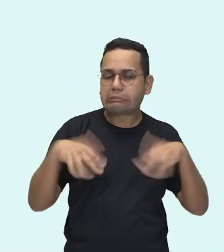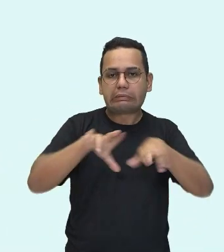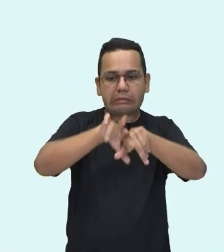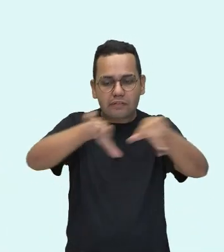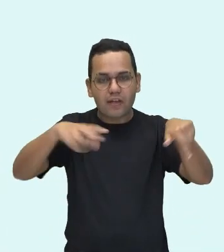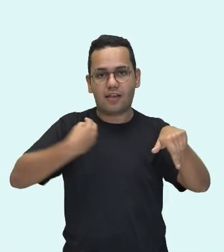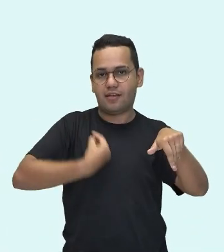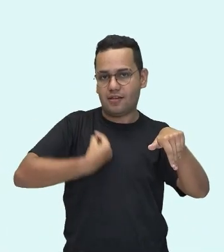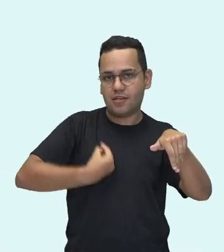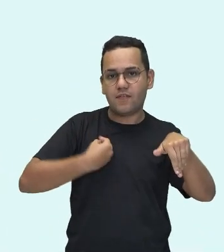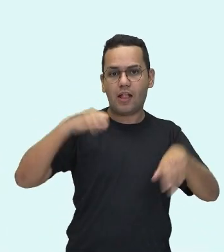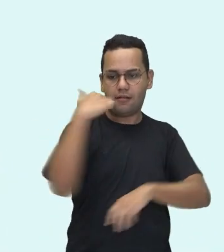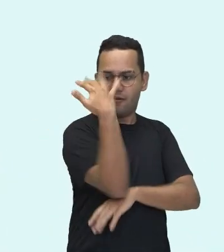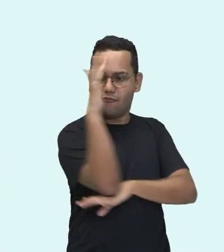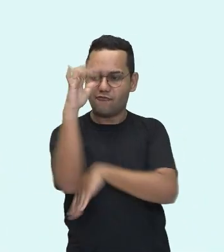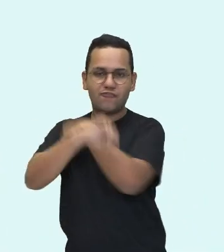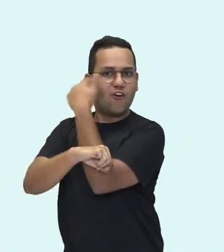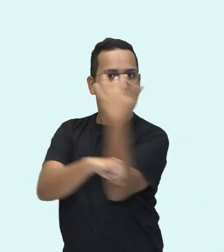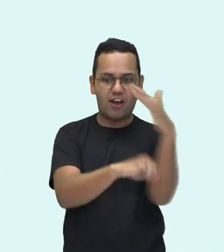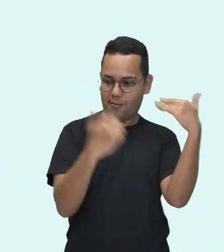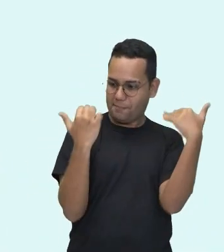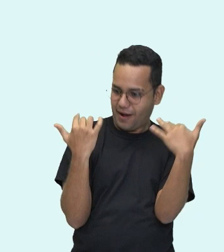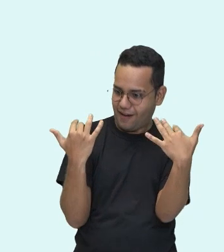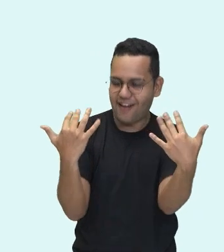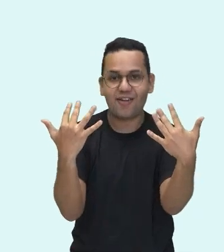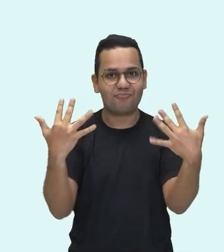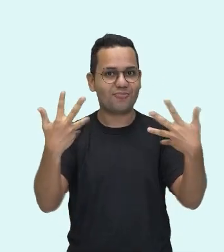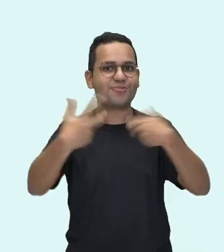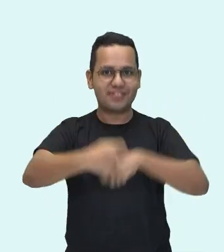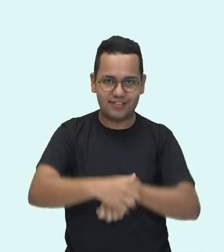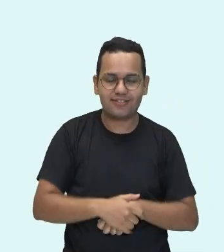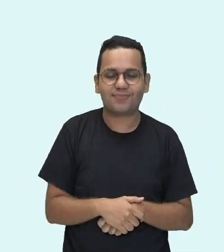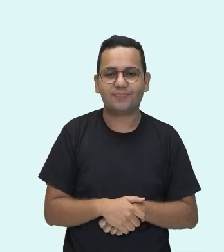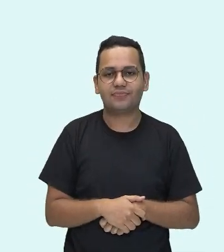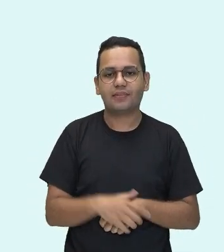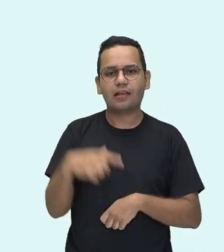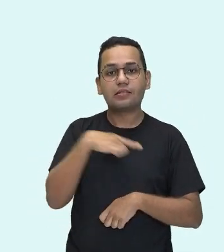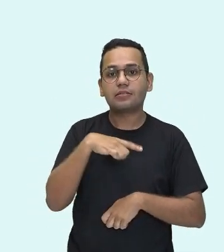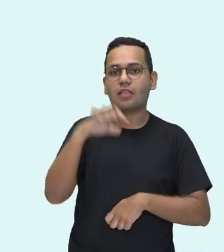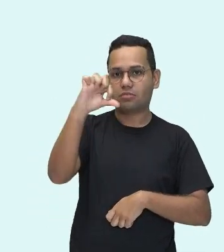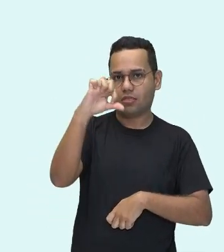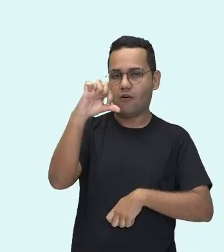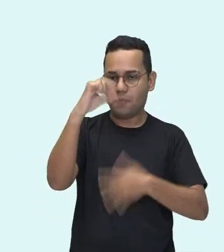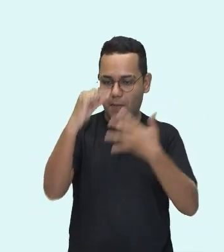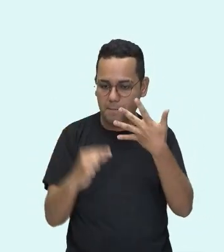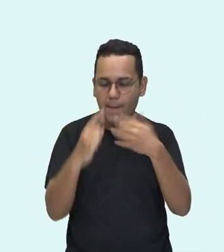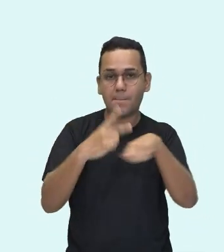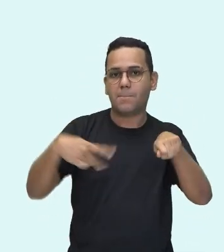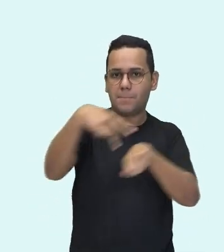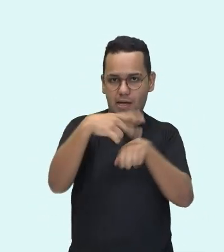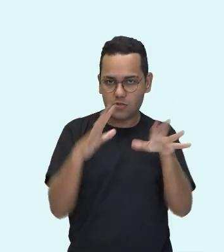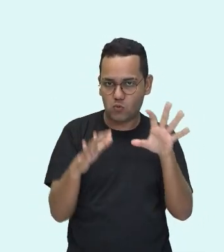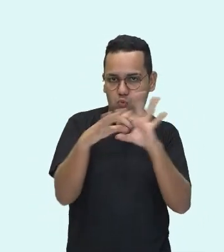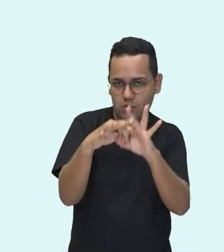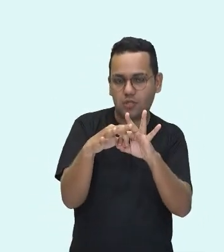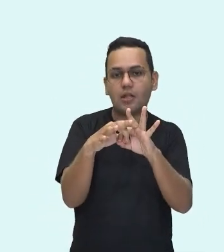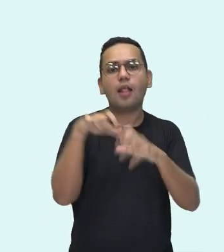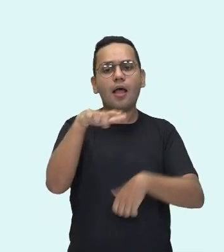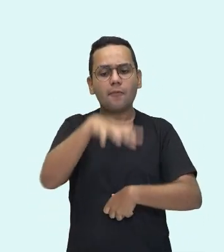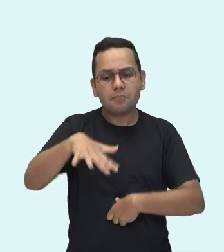Ostenta a maior floresta tropical do mundo. Abrangendo 9 países, Este bioma singular abriga